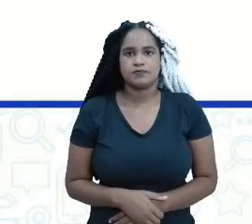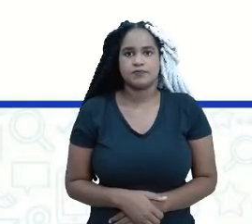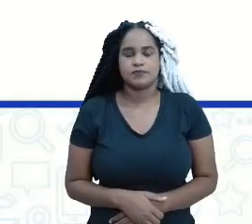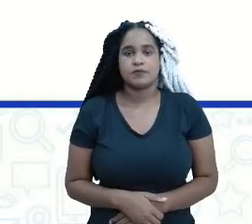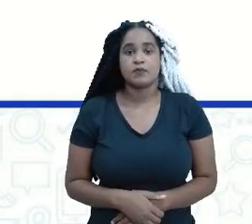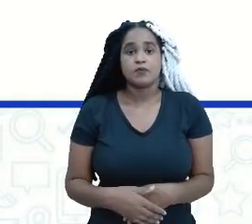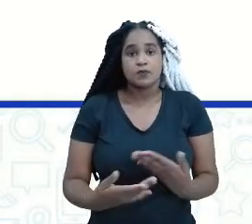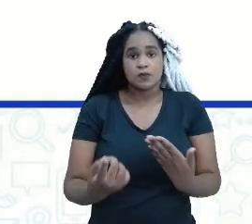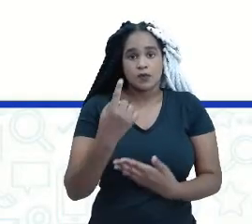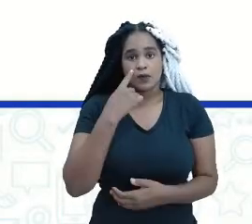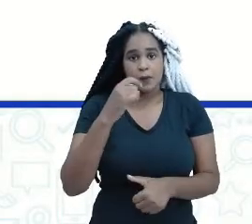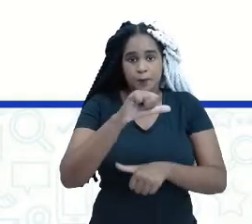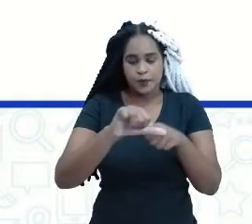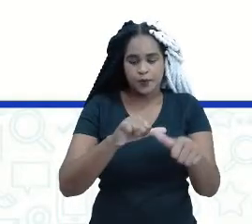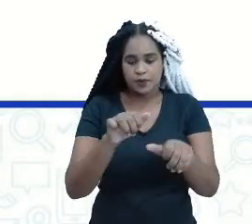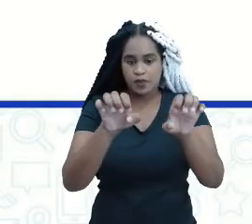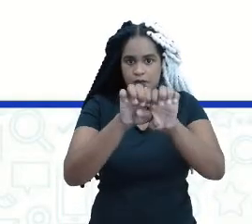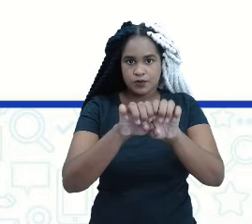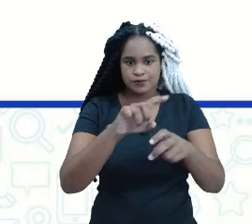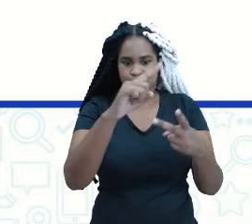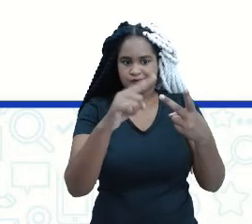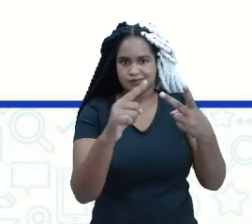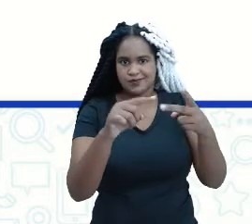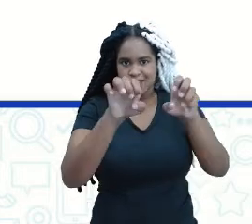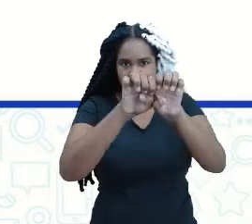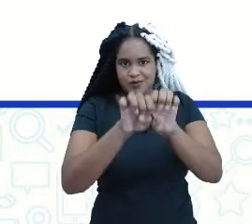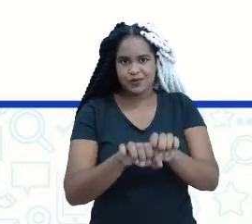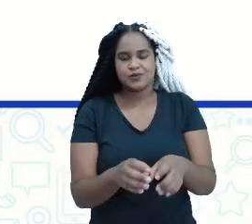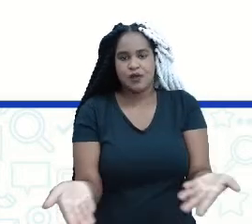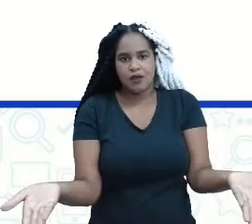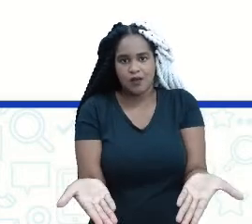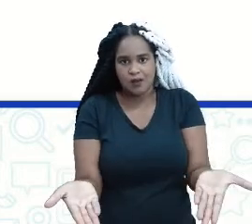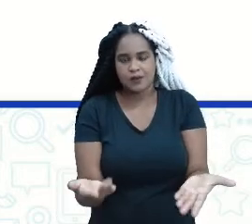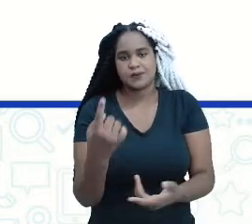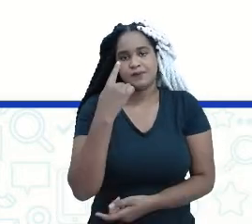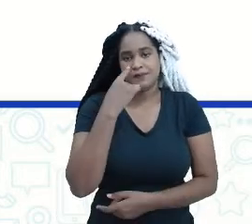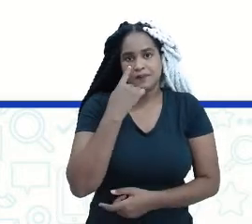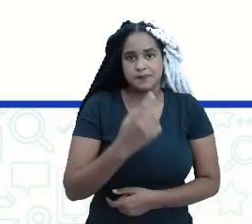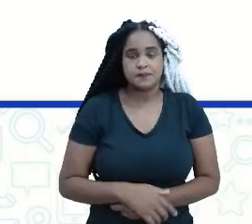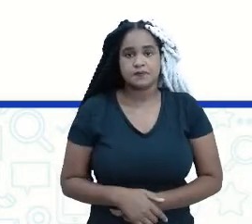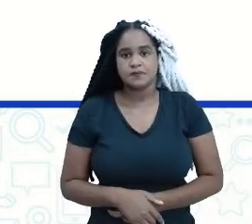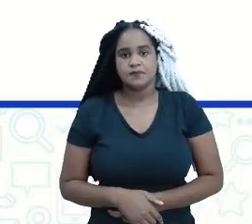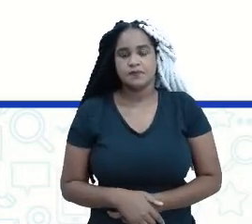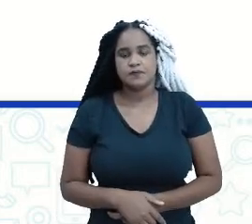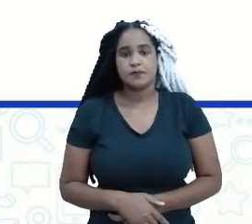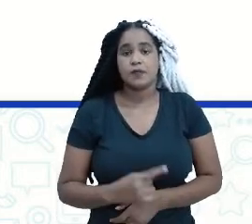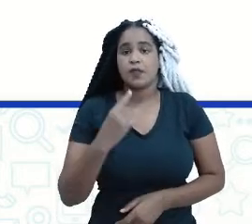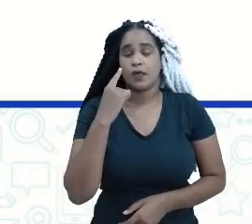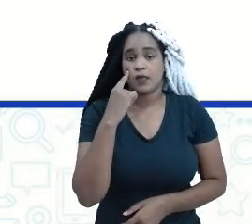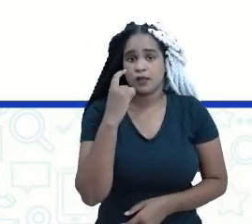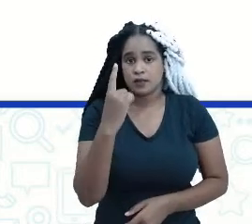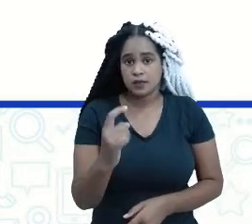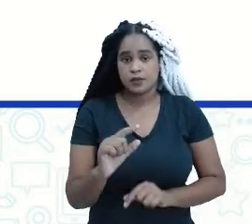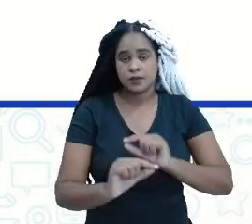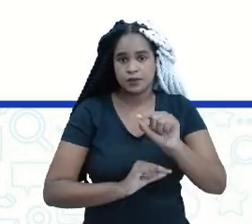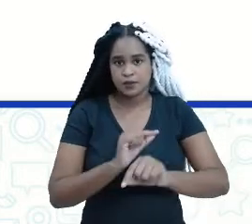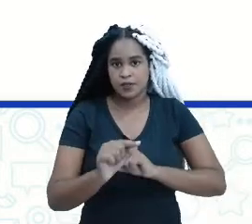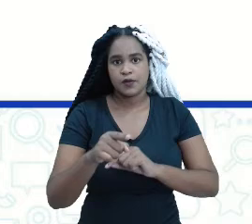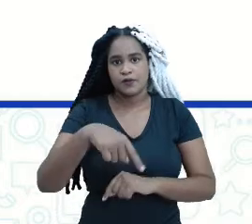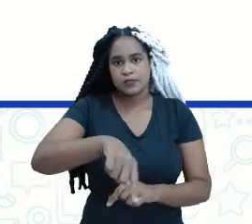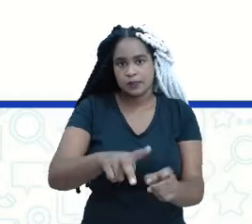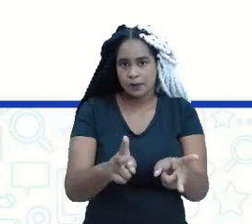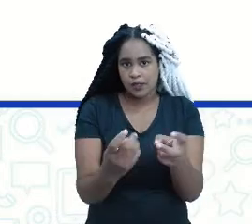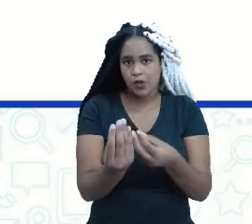Então, nas mutações estruturais, as mutações estruturais, elas são interessantes de você perceber o